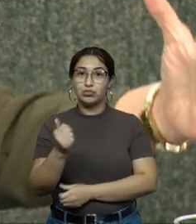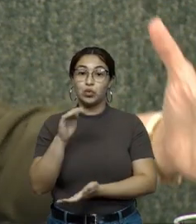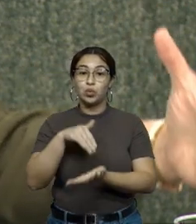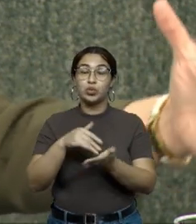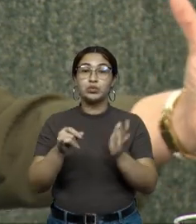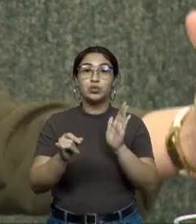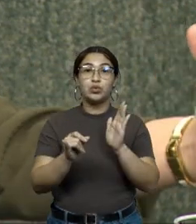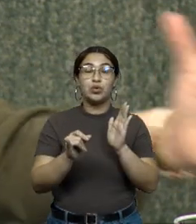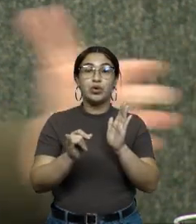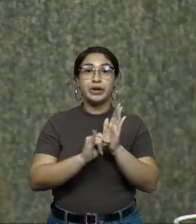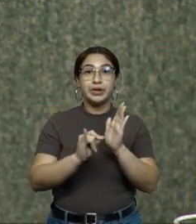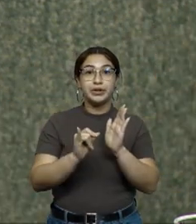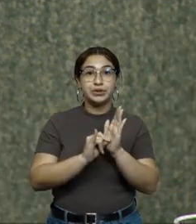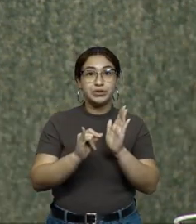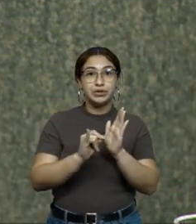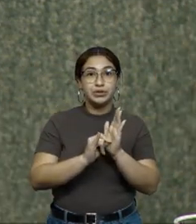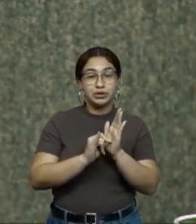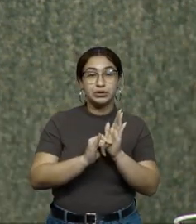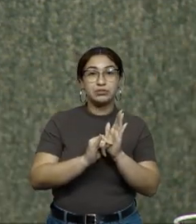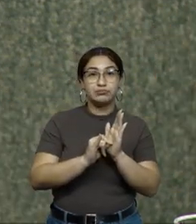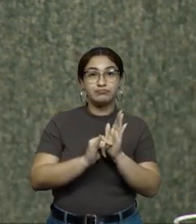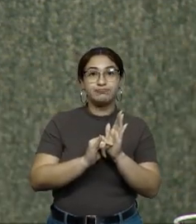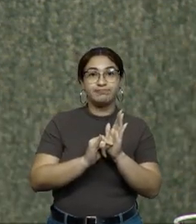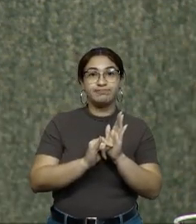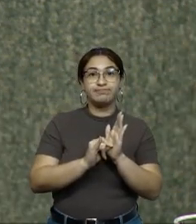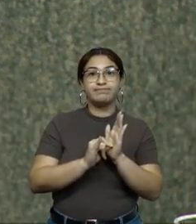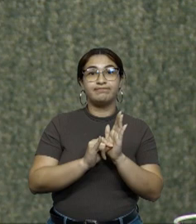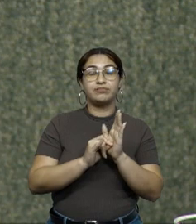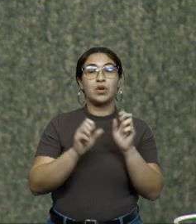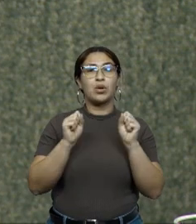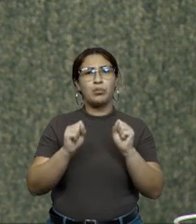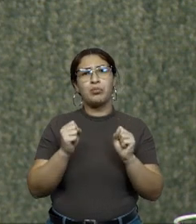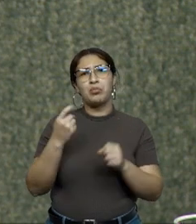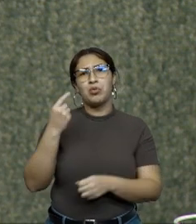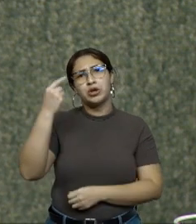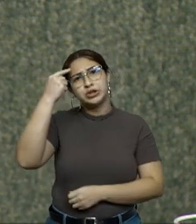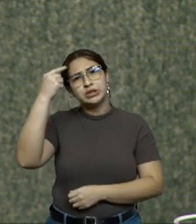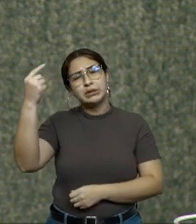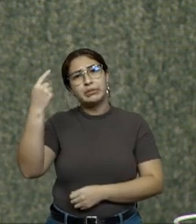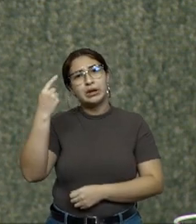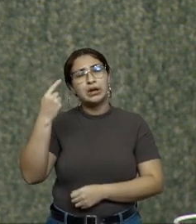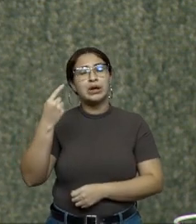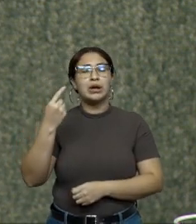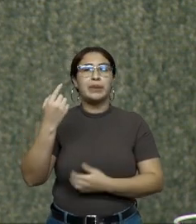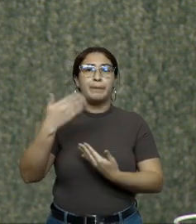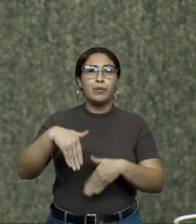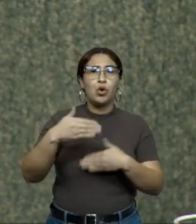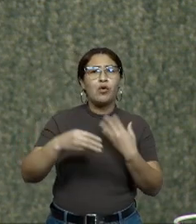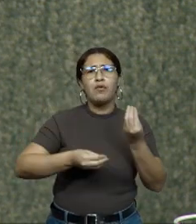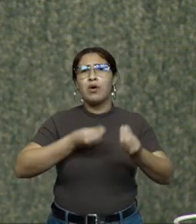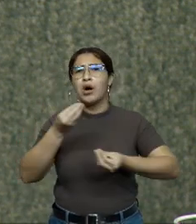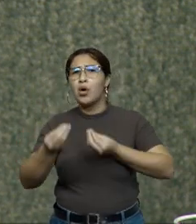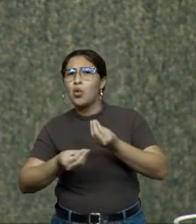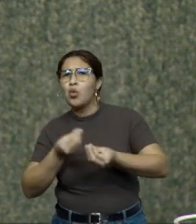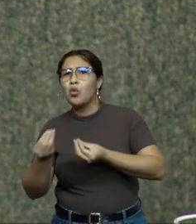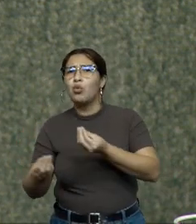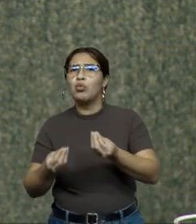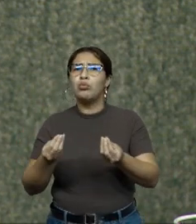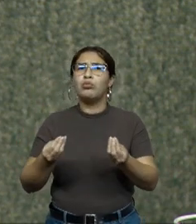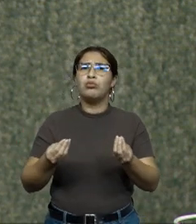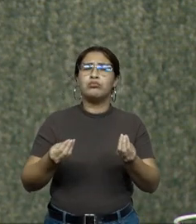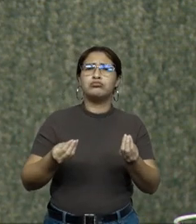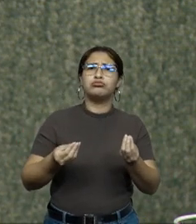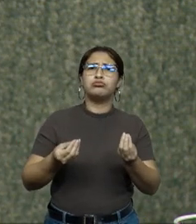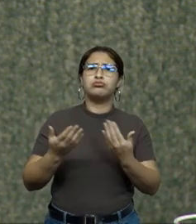de contratação de acidez nós poderíamos resgatar aqui o dia da prova Como foi a prova né